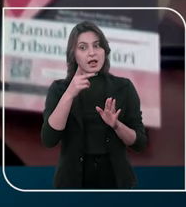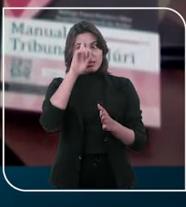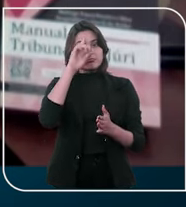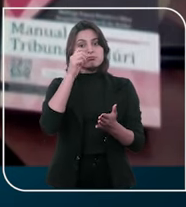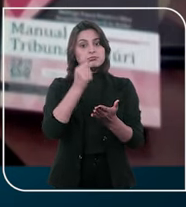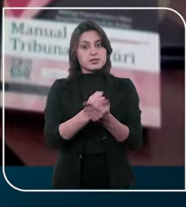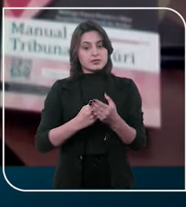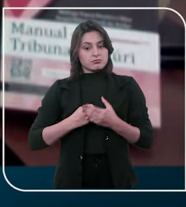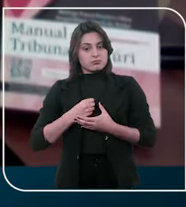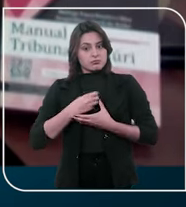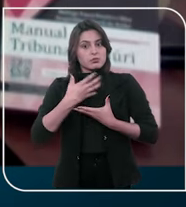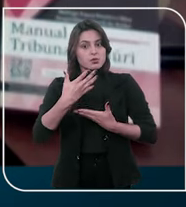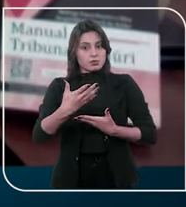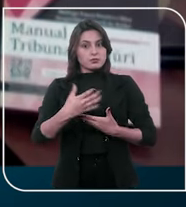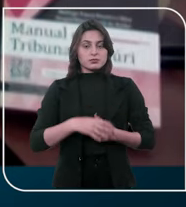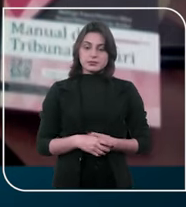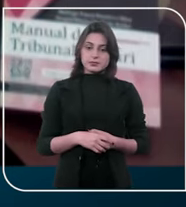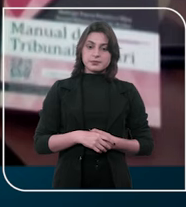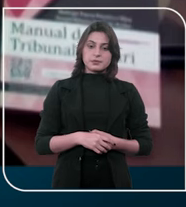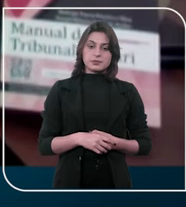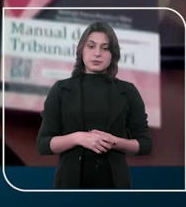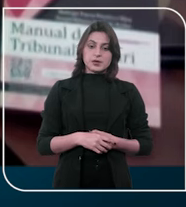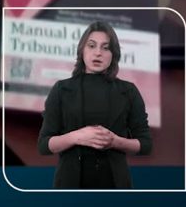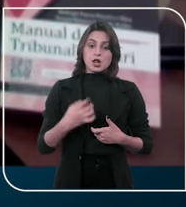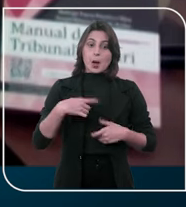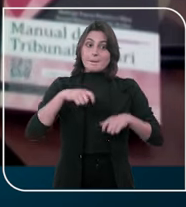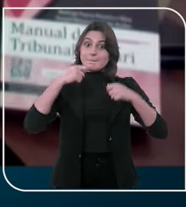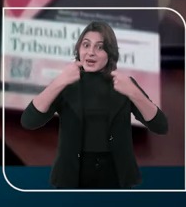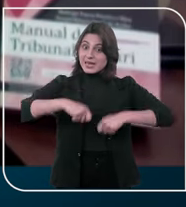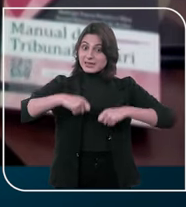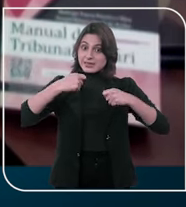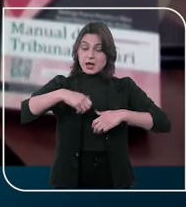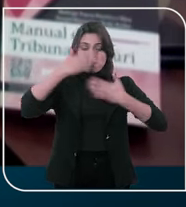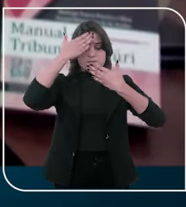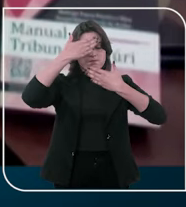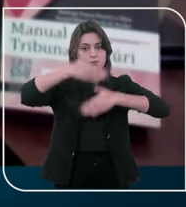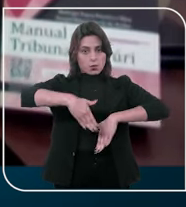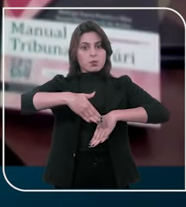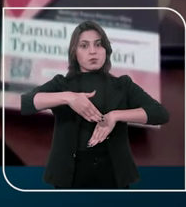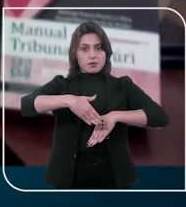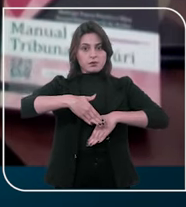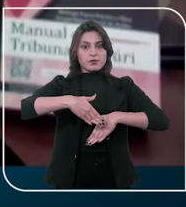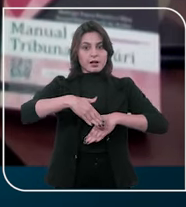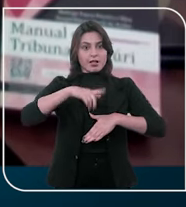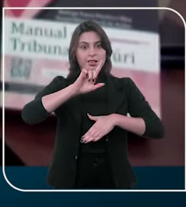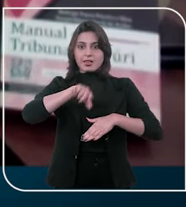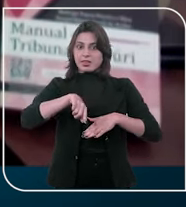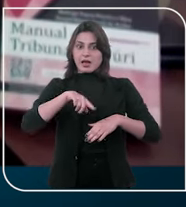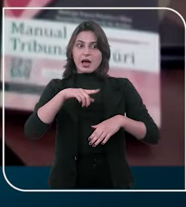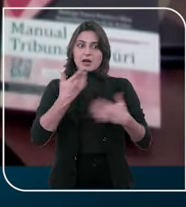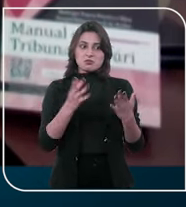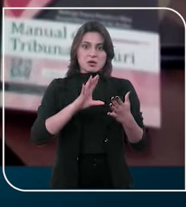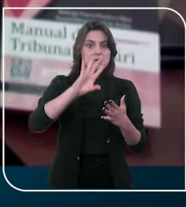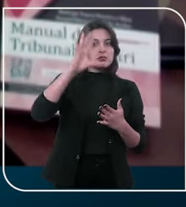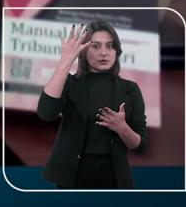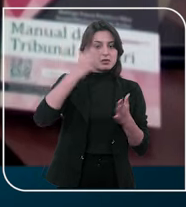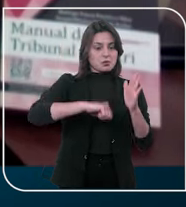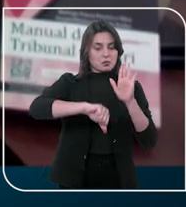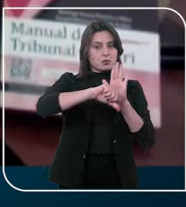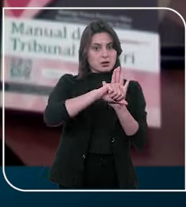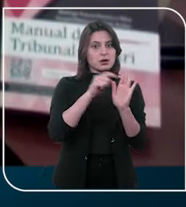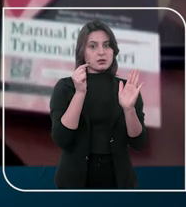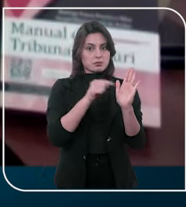a comprovação inequívoca da materialidade. Você não pode submeter alguém sem que